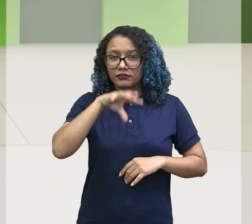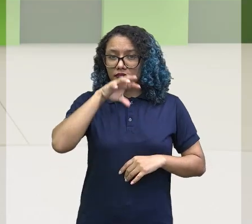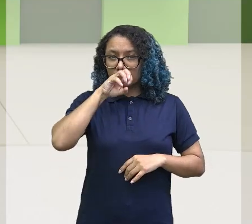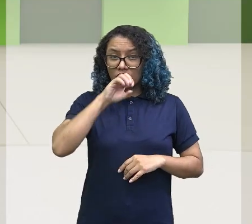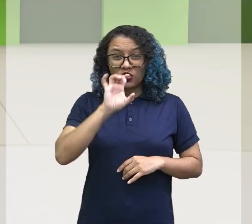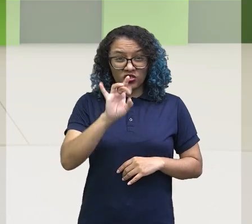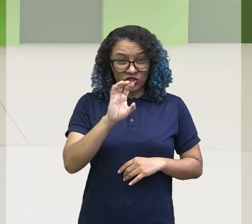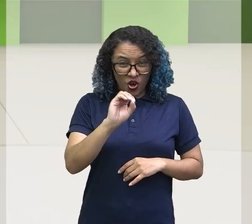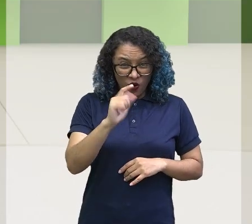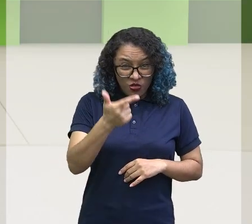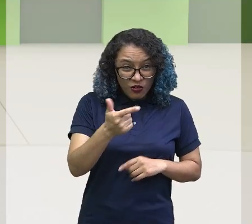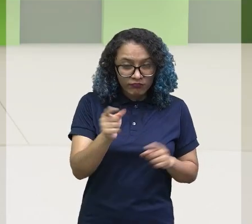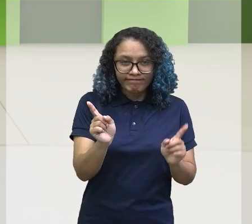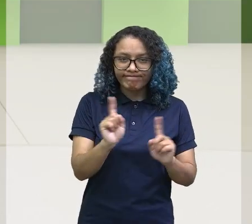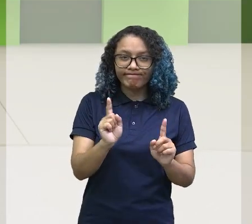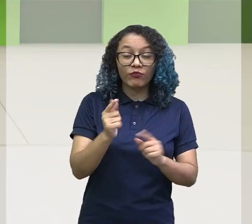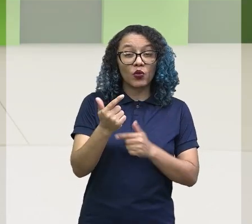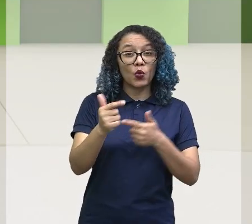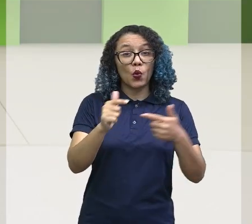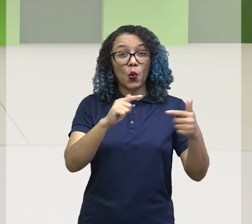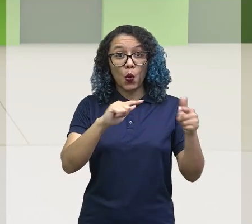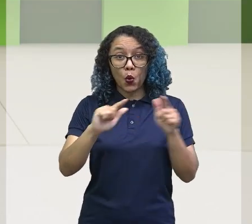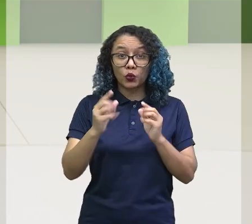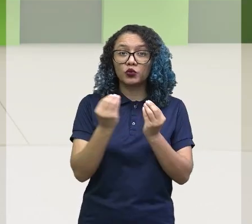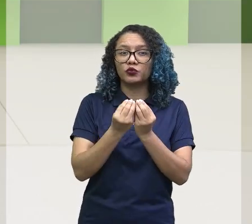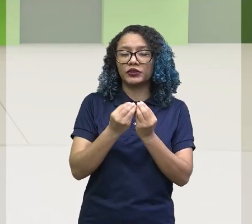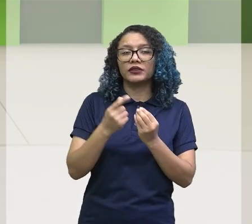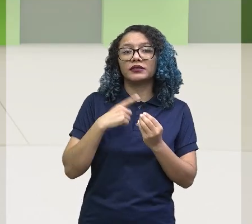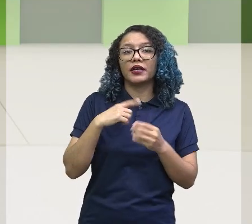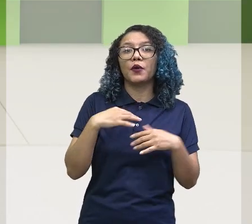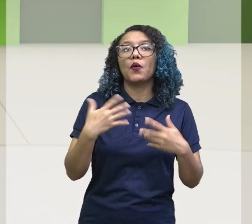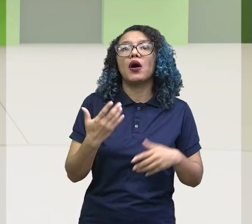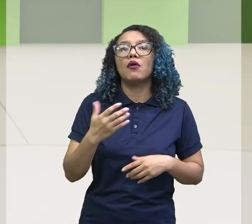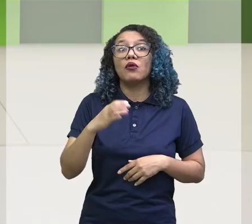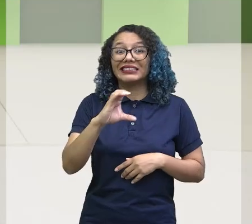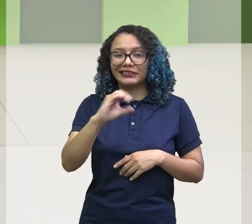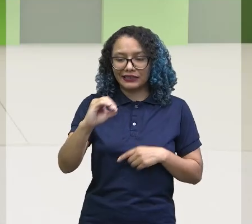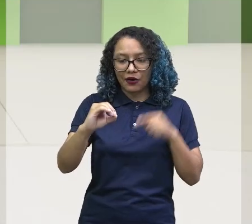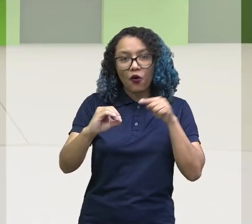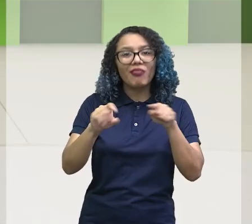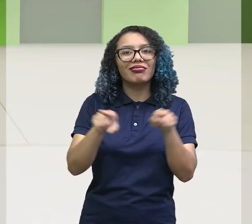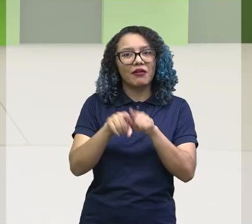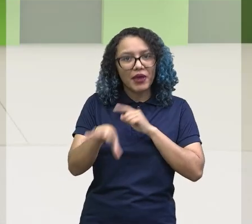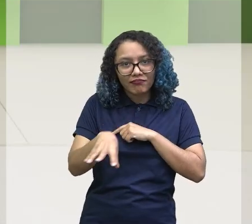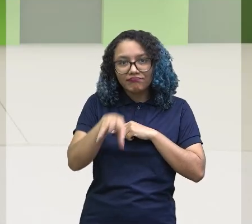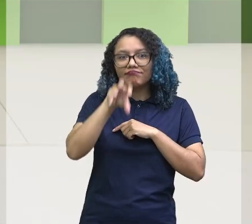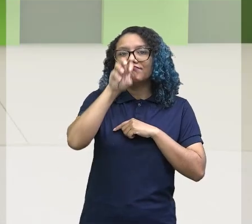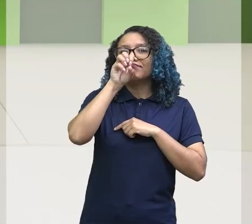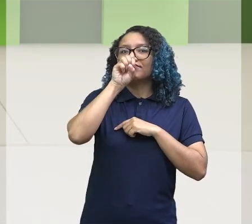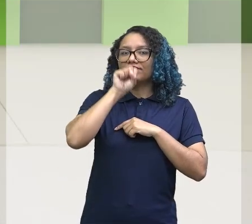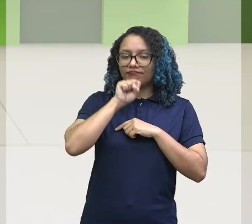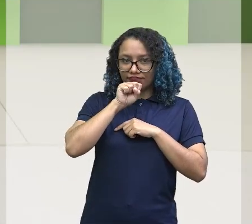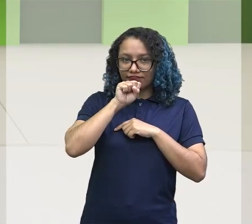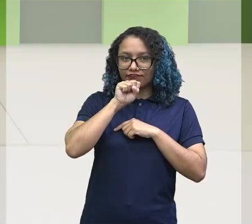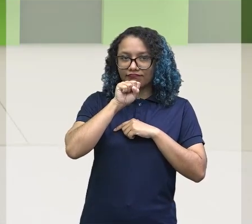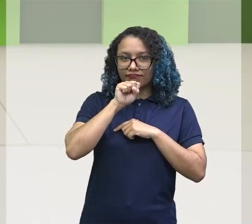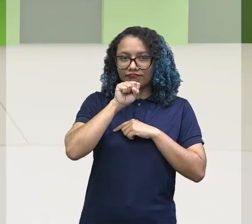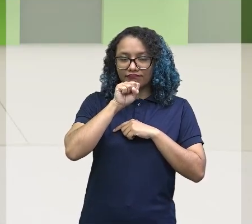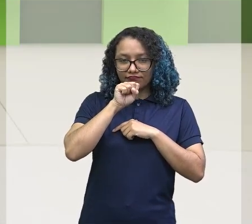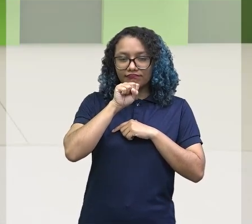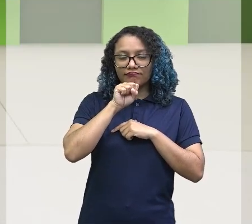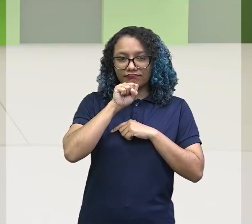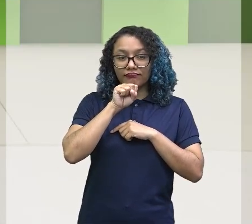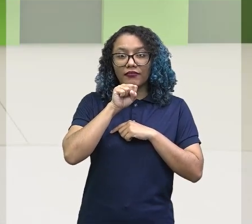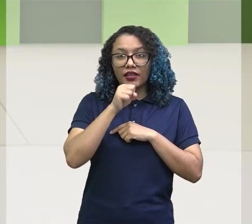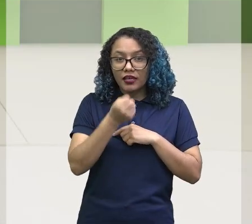pegando só o oxigênio, a gente vai também absorver o dióxido de carbono. E ele vai o monóxido de carbono, como nós